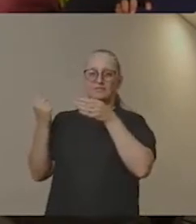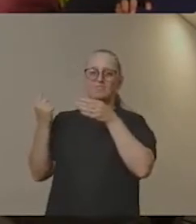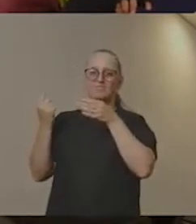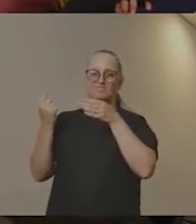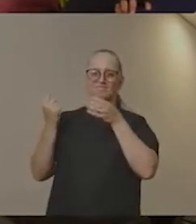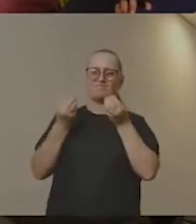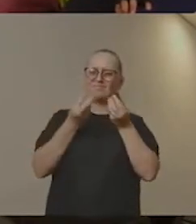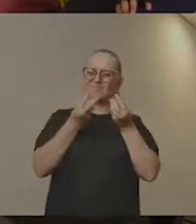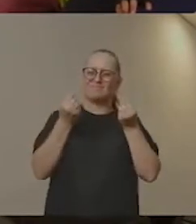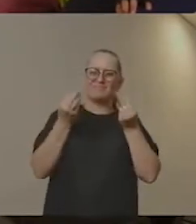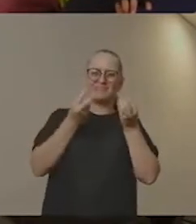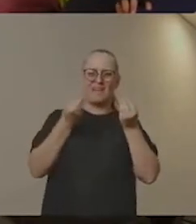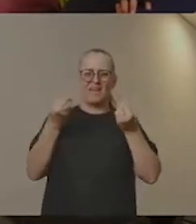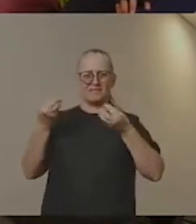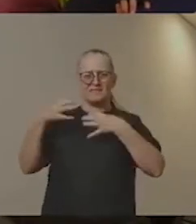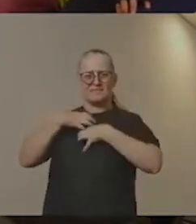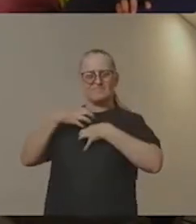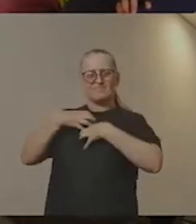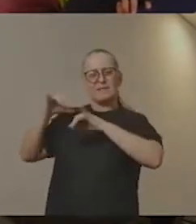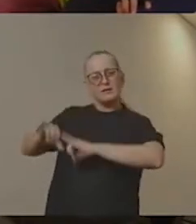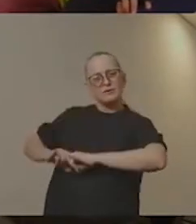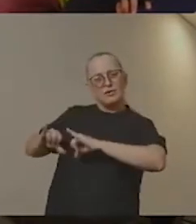parece que agora você se acostumou.